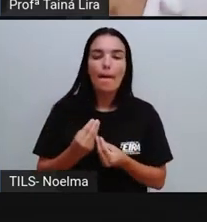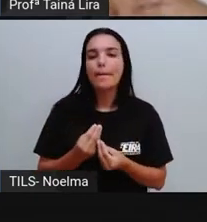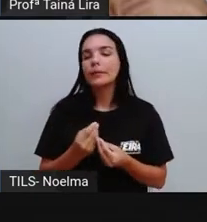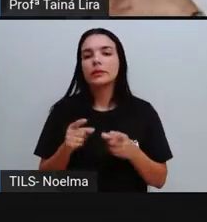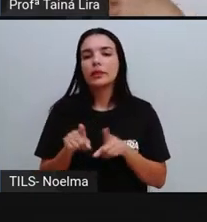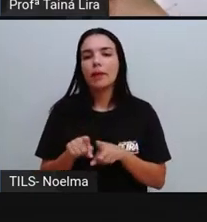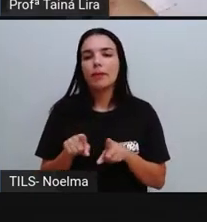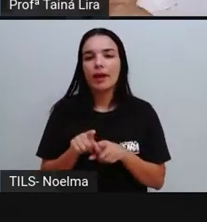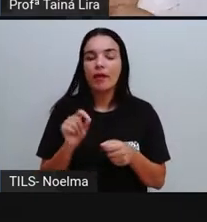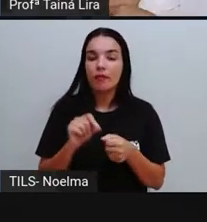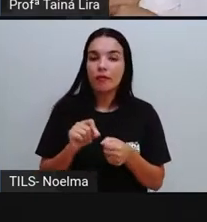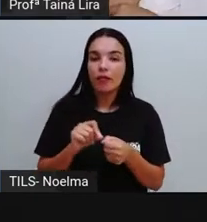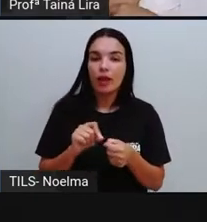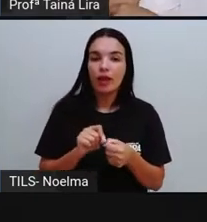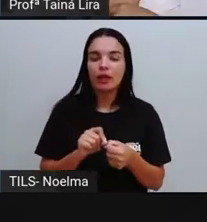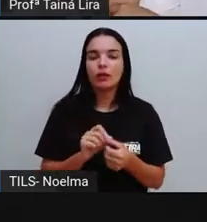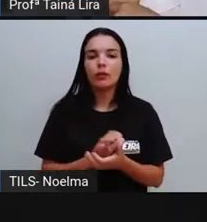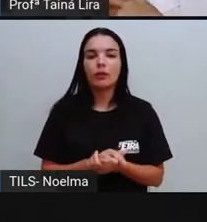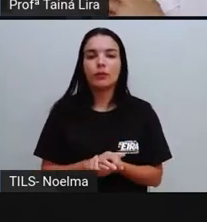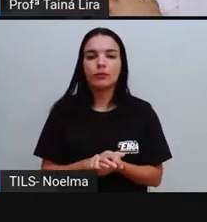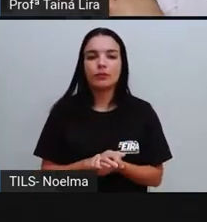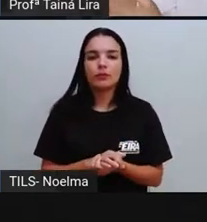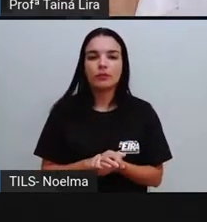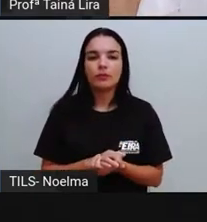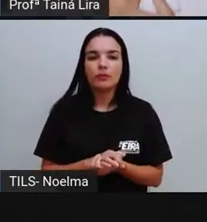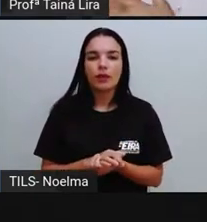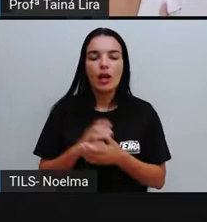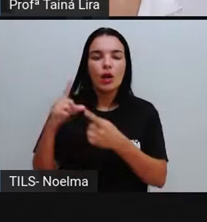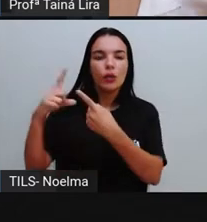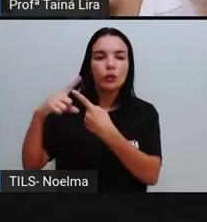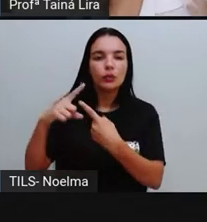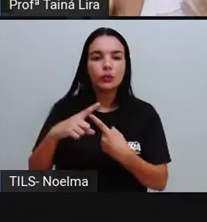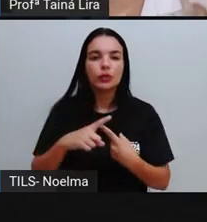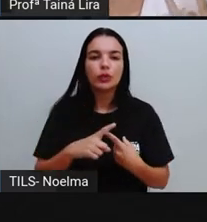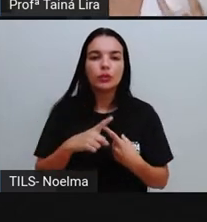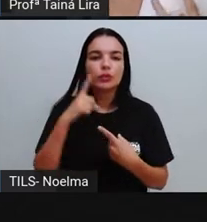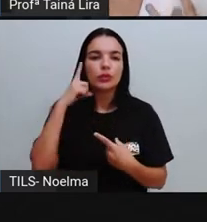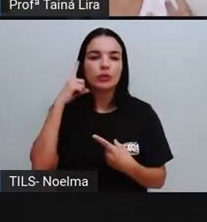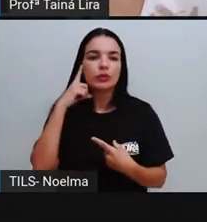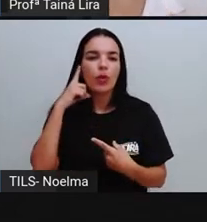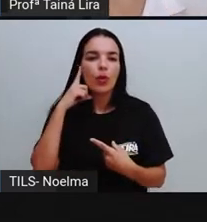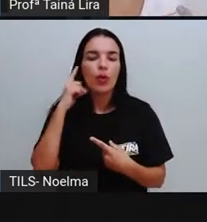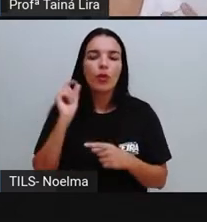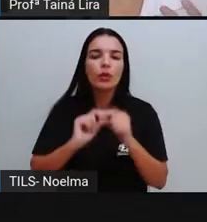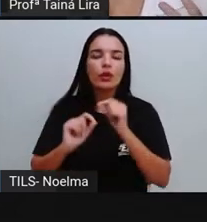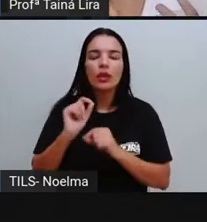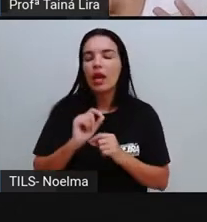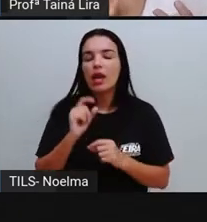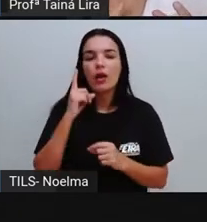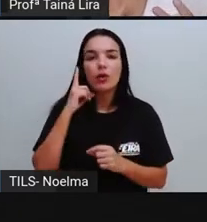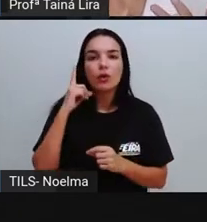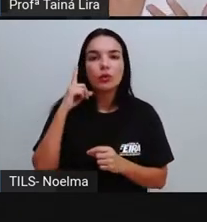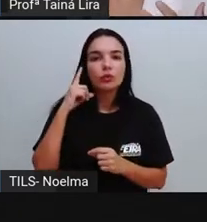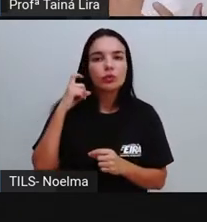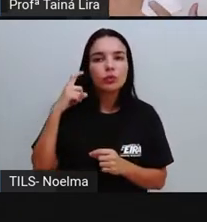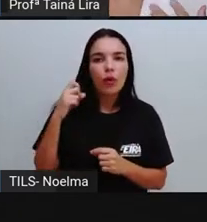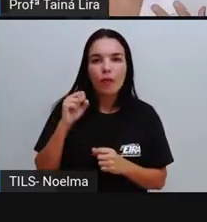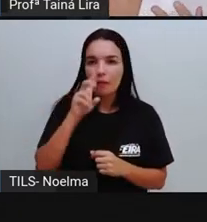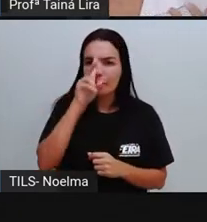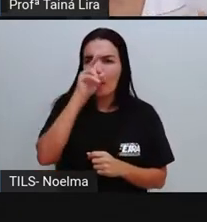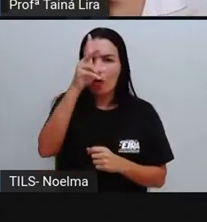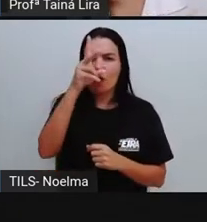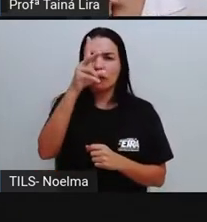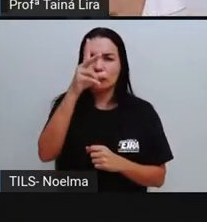Vimos aí a questão dos tipos de som, né? O que é um som grave, um som